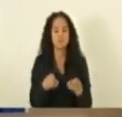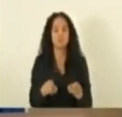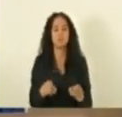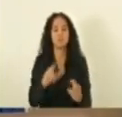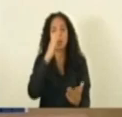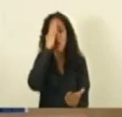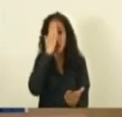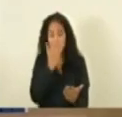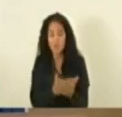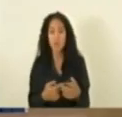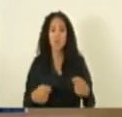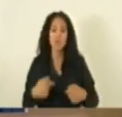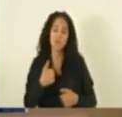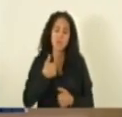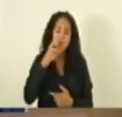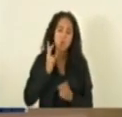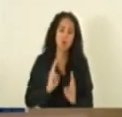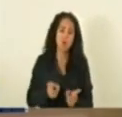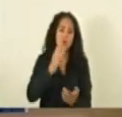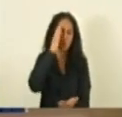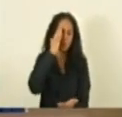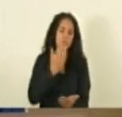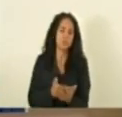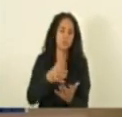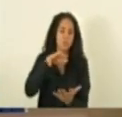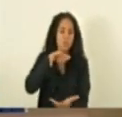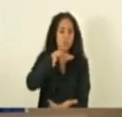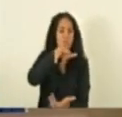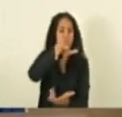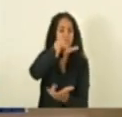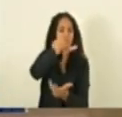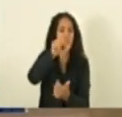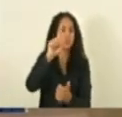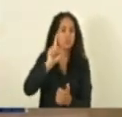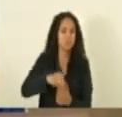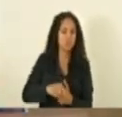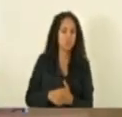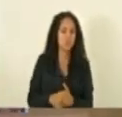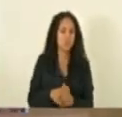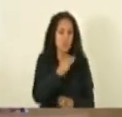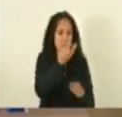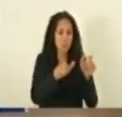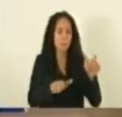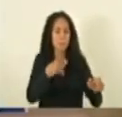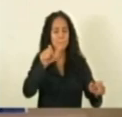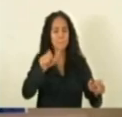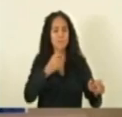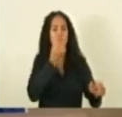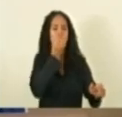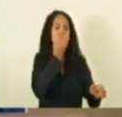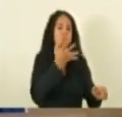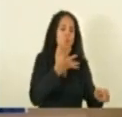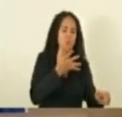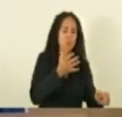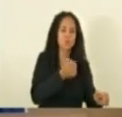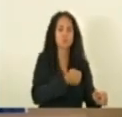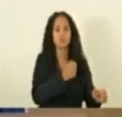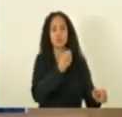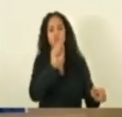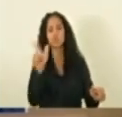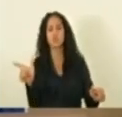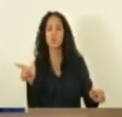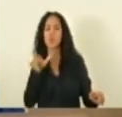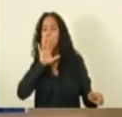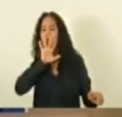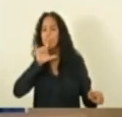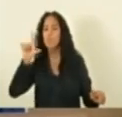precisa acreditar, e eu continuo acreditando, o mundo é feito por mais pessoas boas do que ruins.